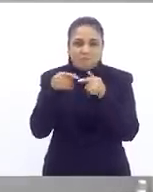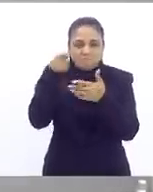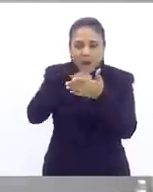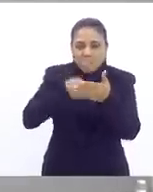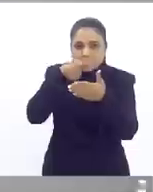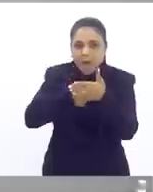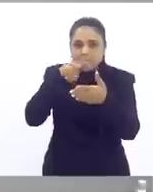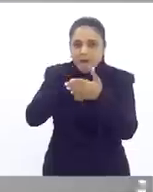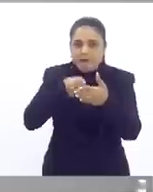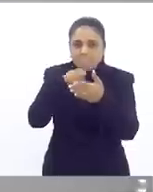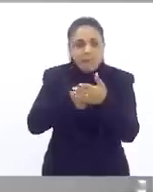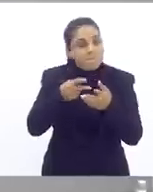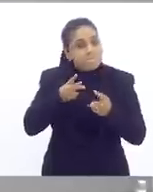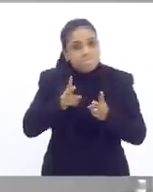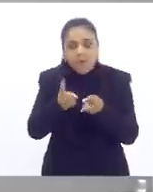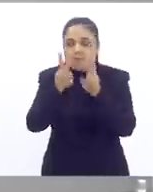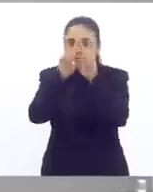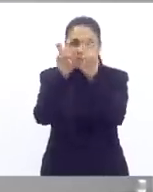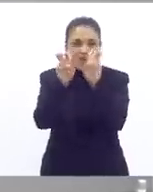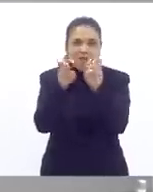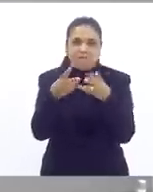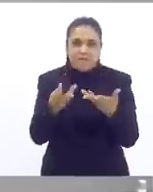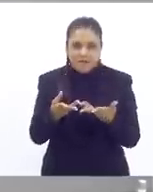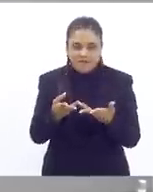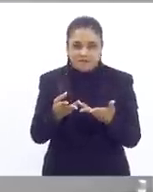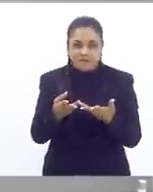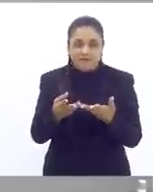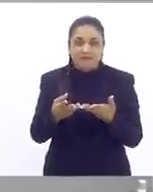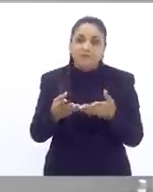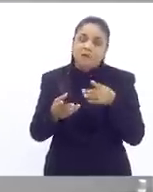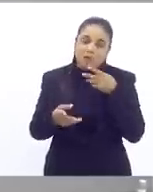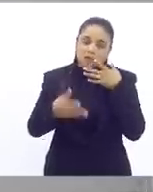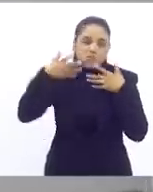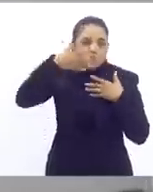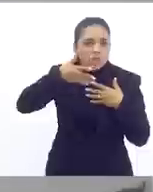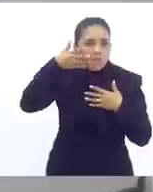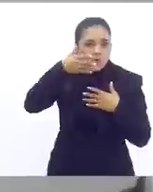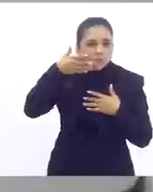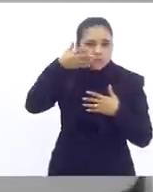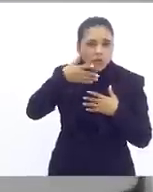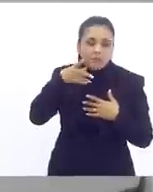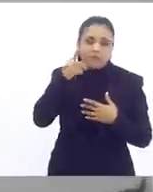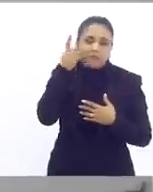aí o depoimento aí do nosso deputado federal Portugal